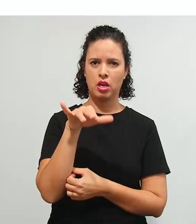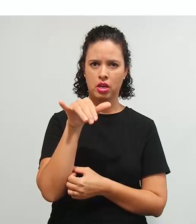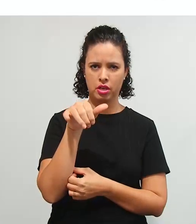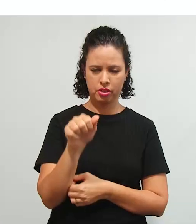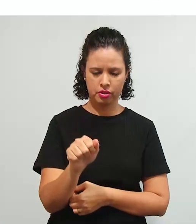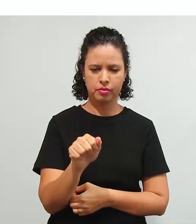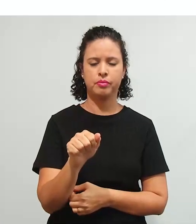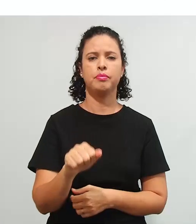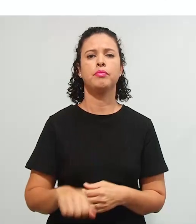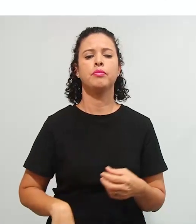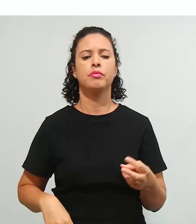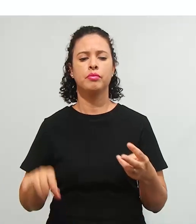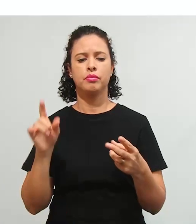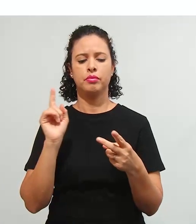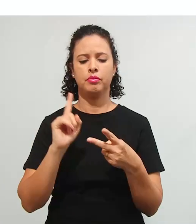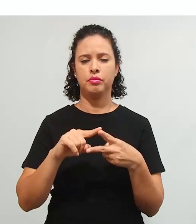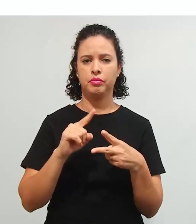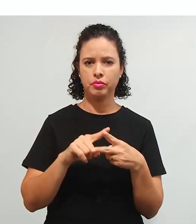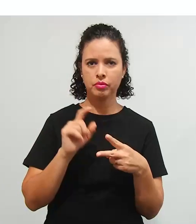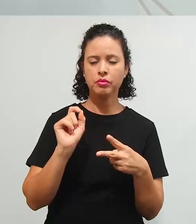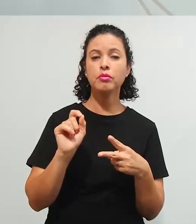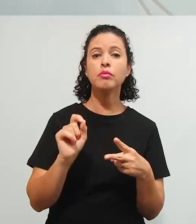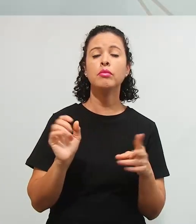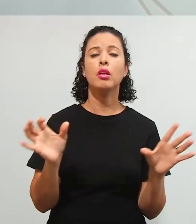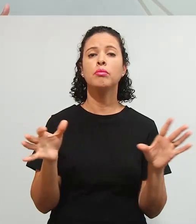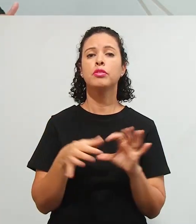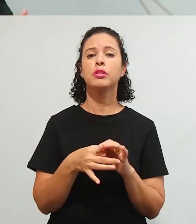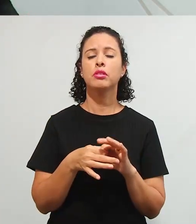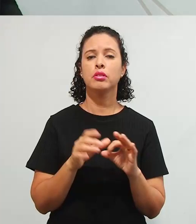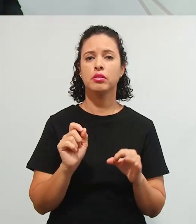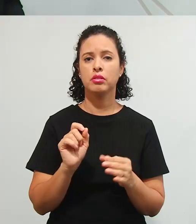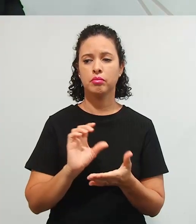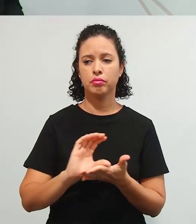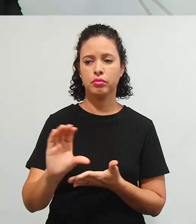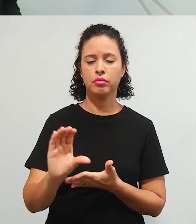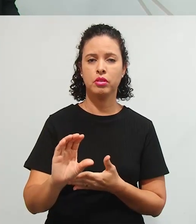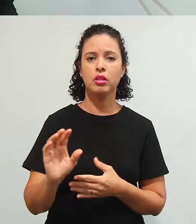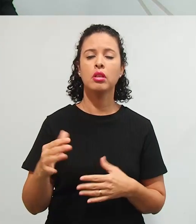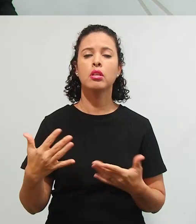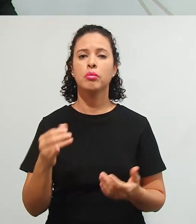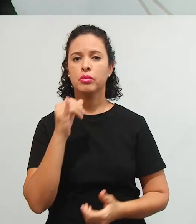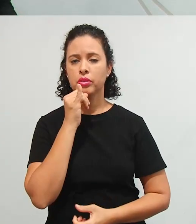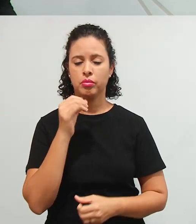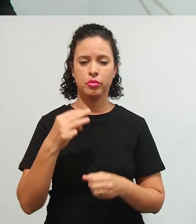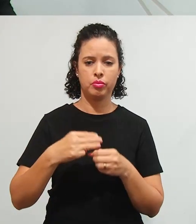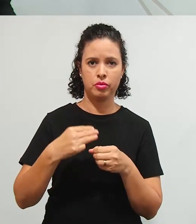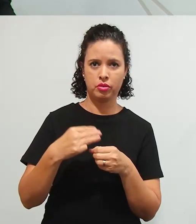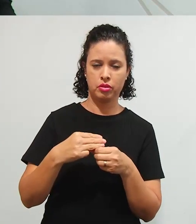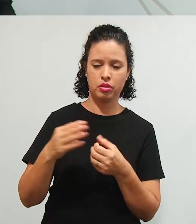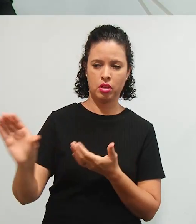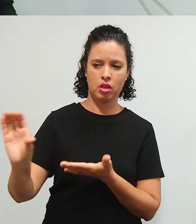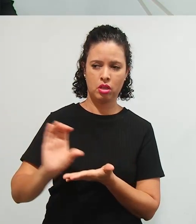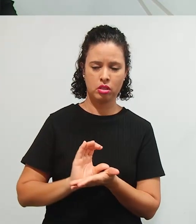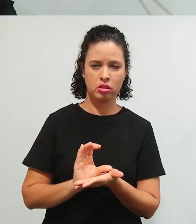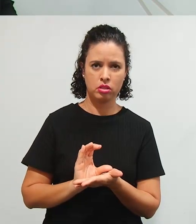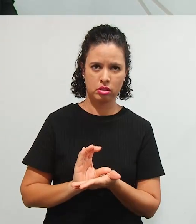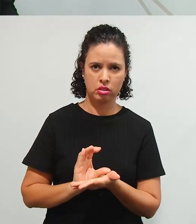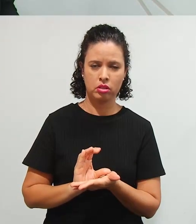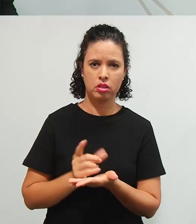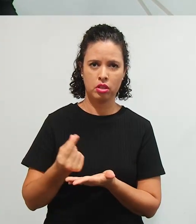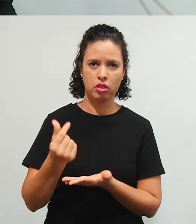Então, vamos lá. O que é destinação vinculada? O município, ele